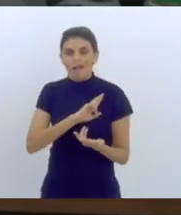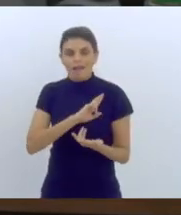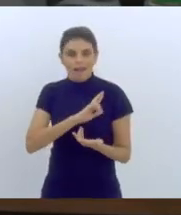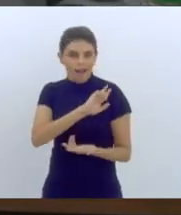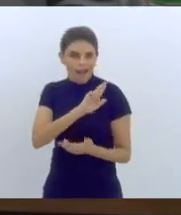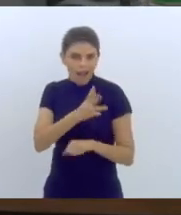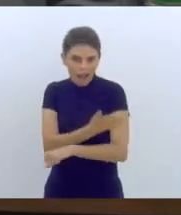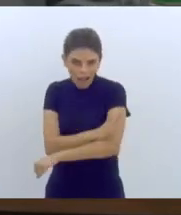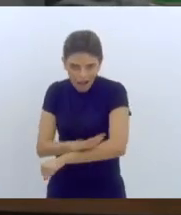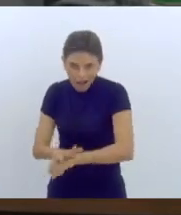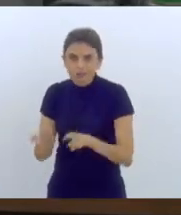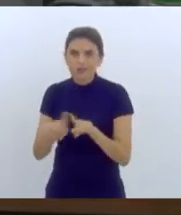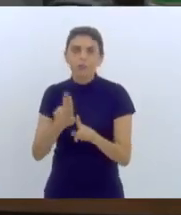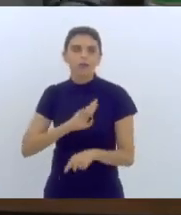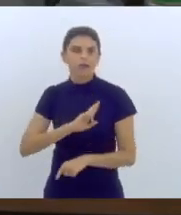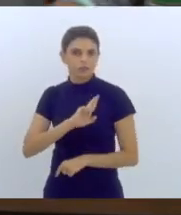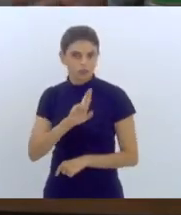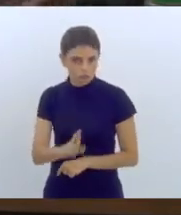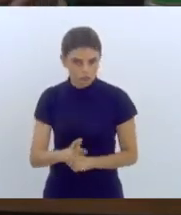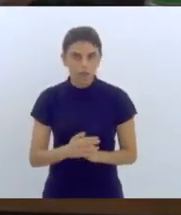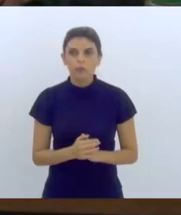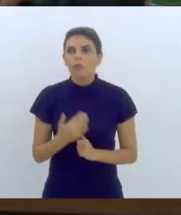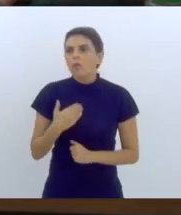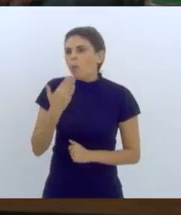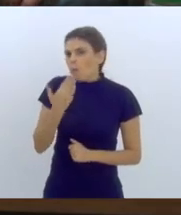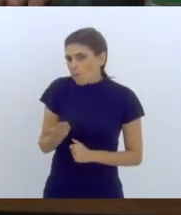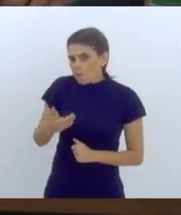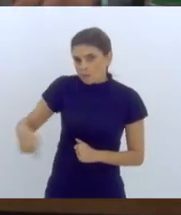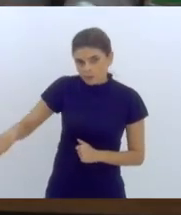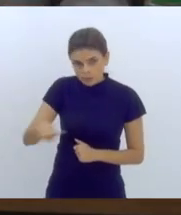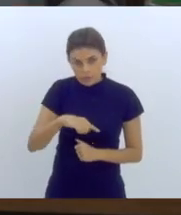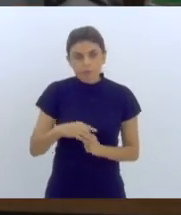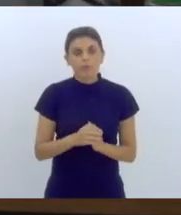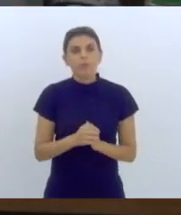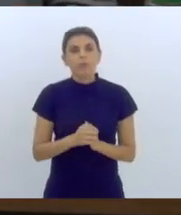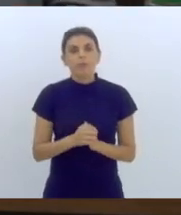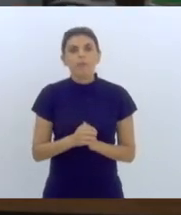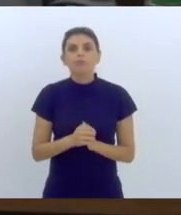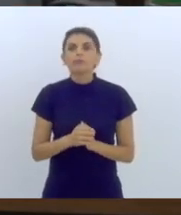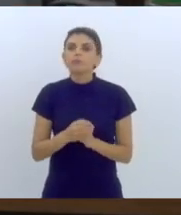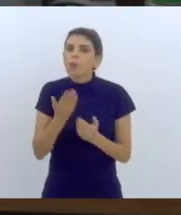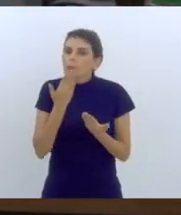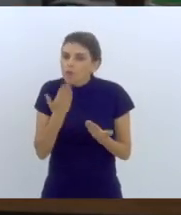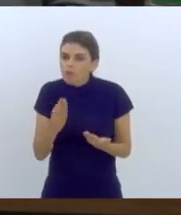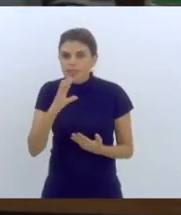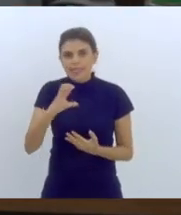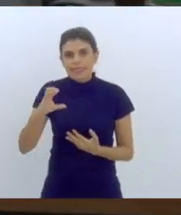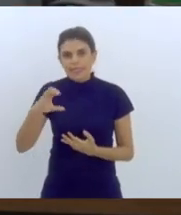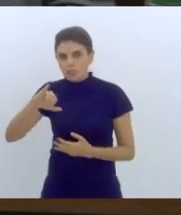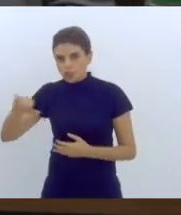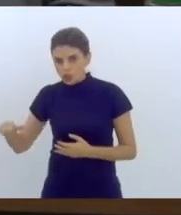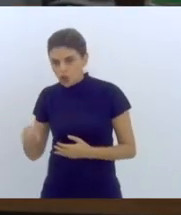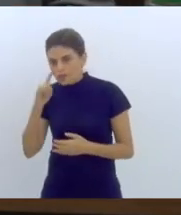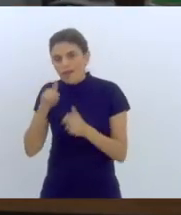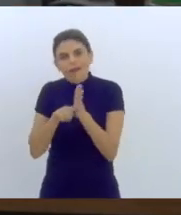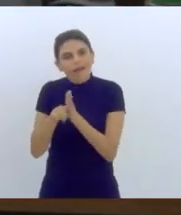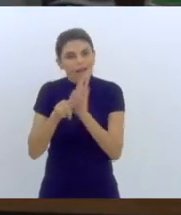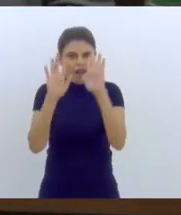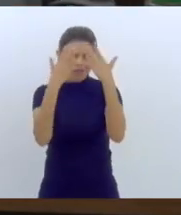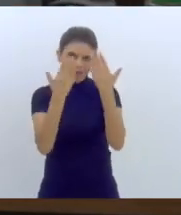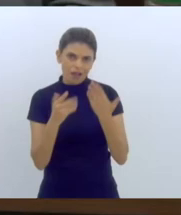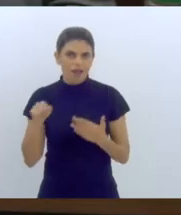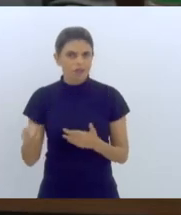eu solicito a Vossa Excelência, como é praxe aqui, que remeta a CCJ para analisar